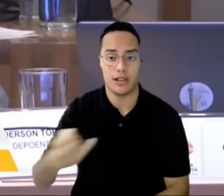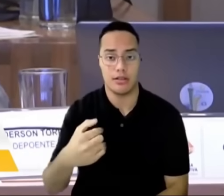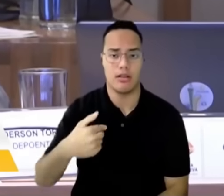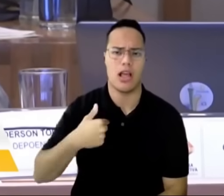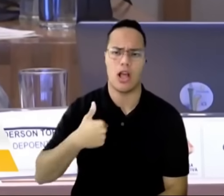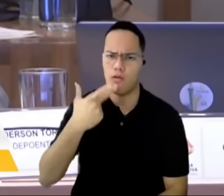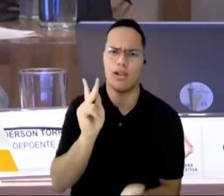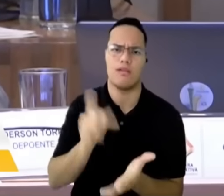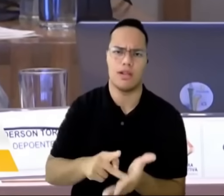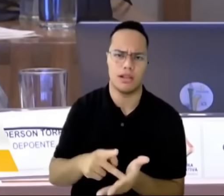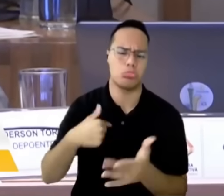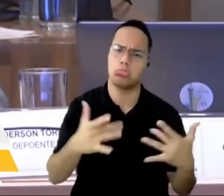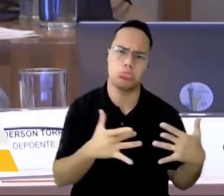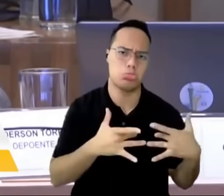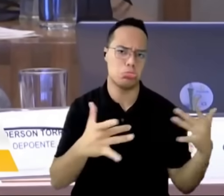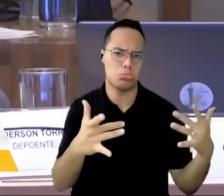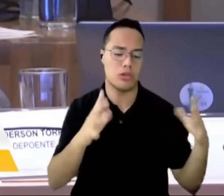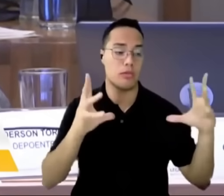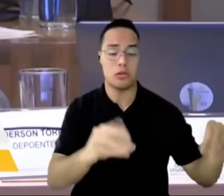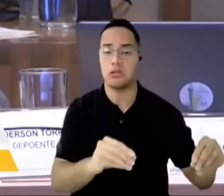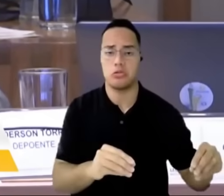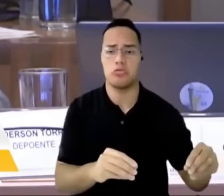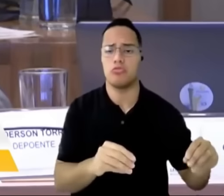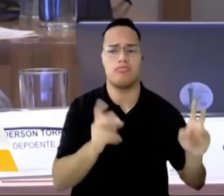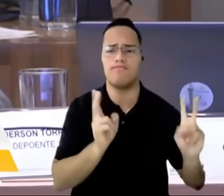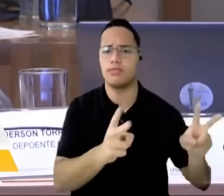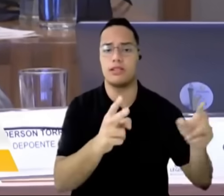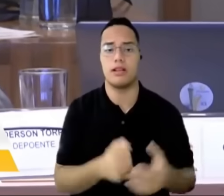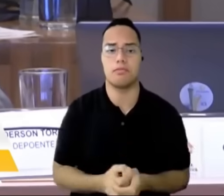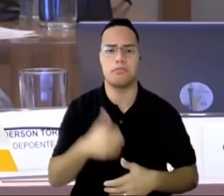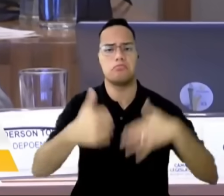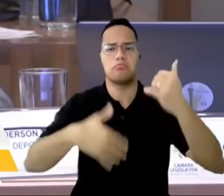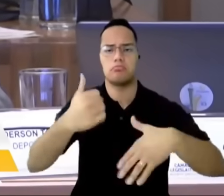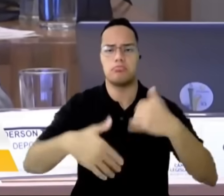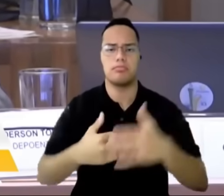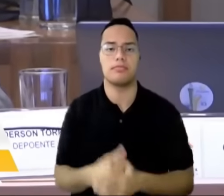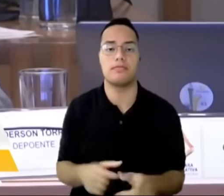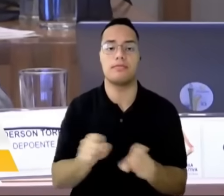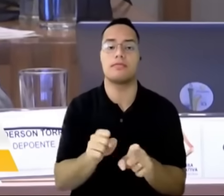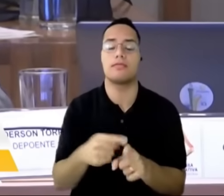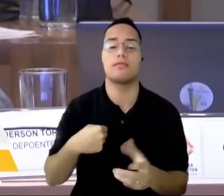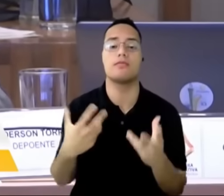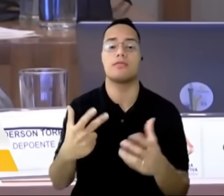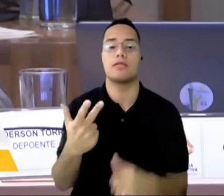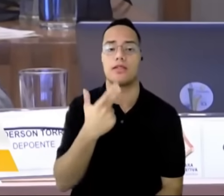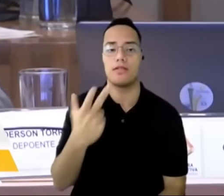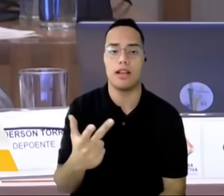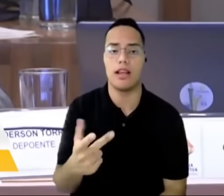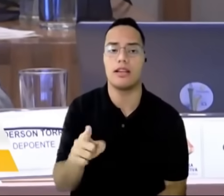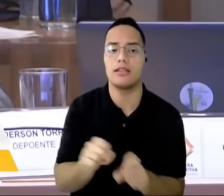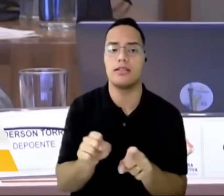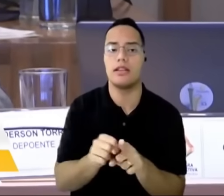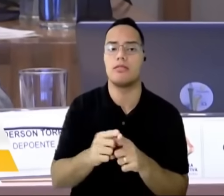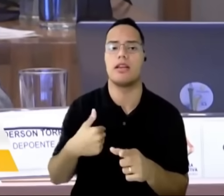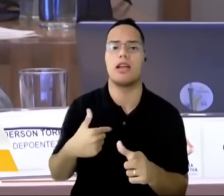os dados apontam que o ex-ministro da Justiça, Anderson Torres, planejava acusar o PT de comprar